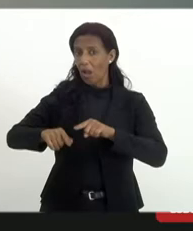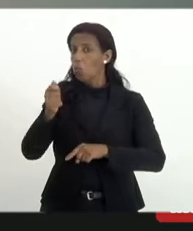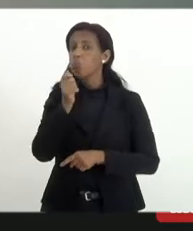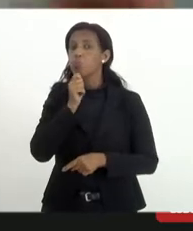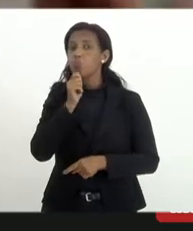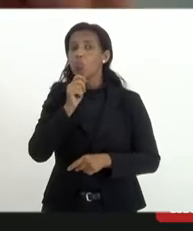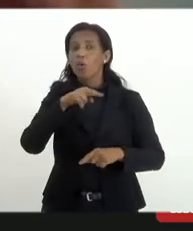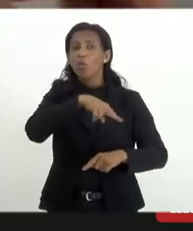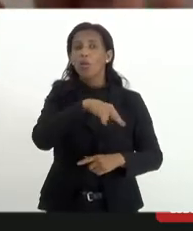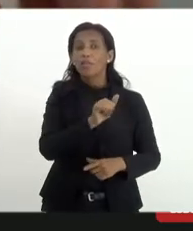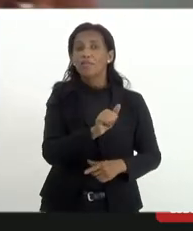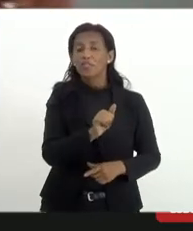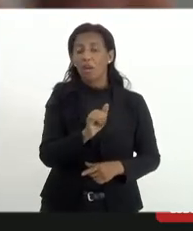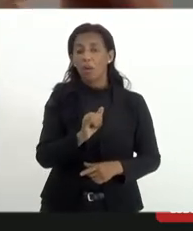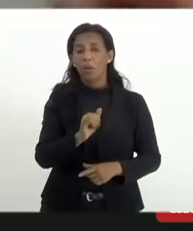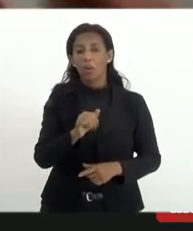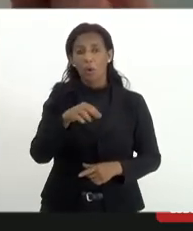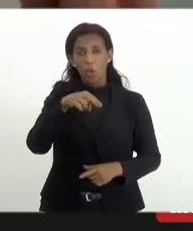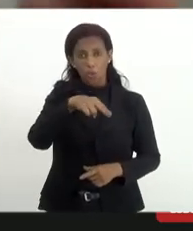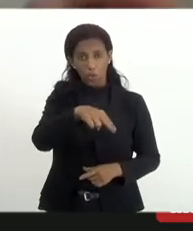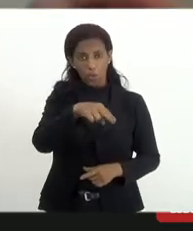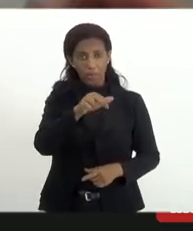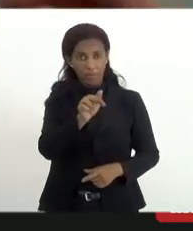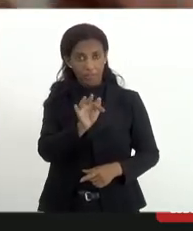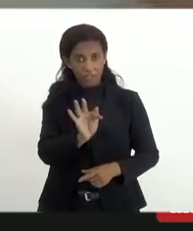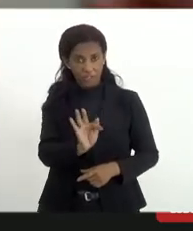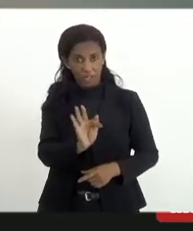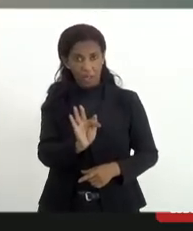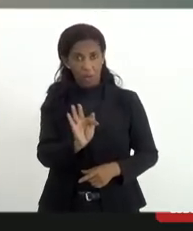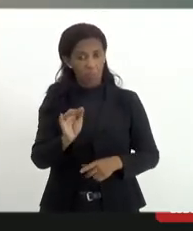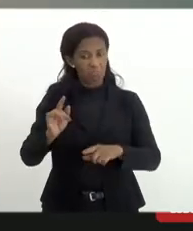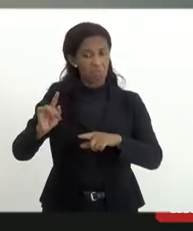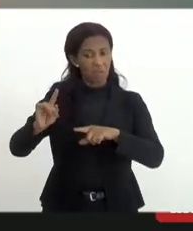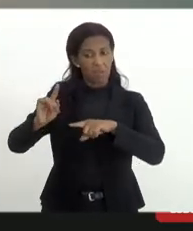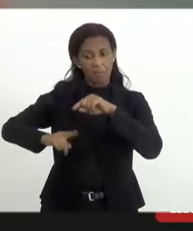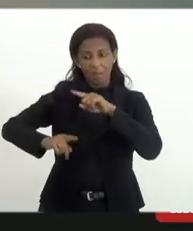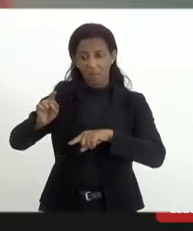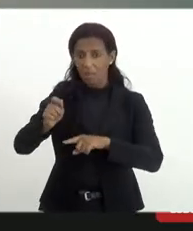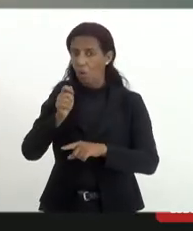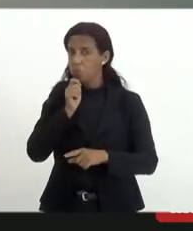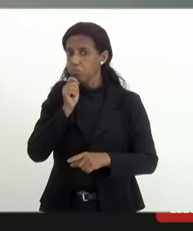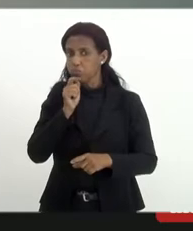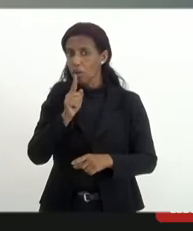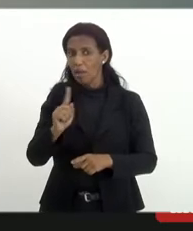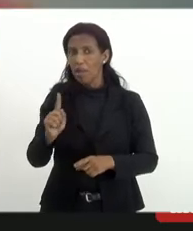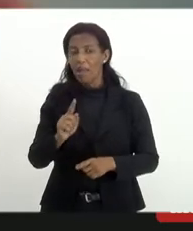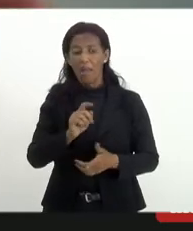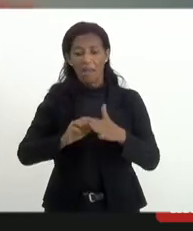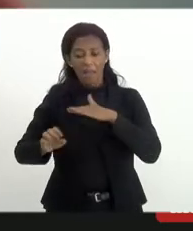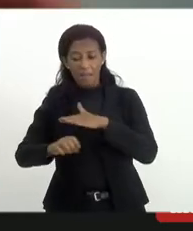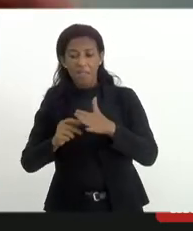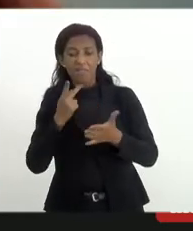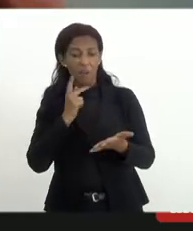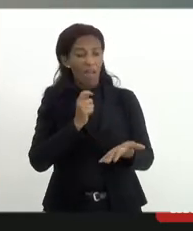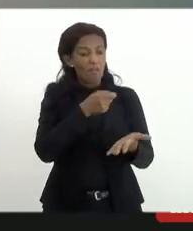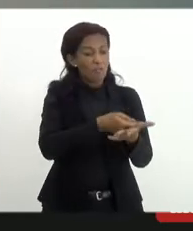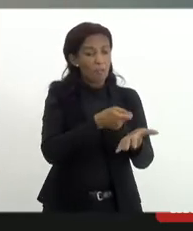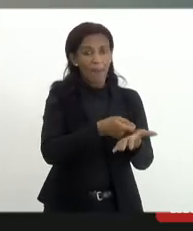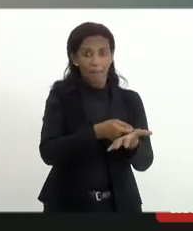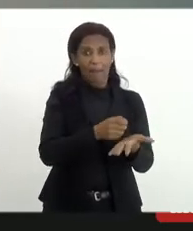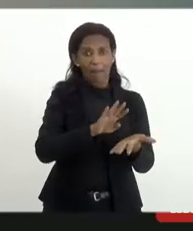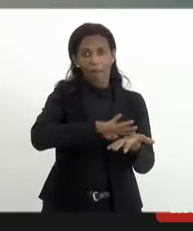fiscal. A empresa sentou e falou, ó, toma aqui, eu vou pagar esta parte. Ela não pagou o que está constando